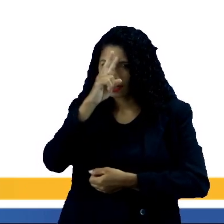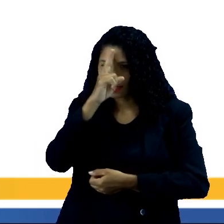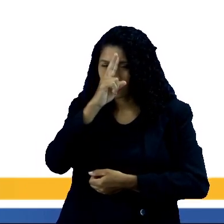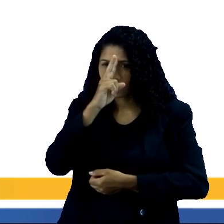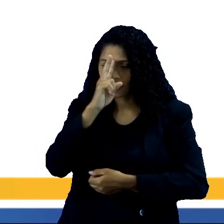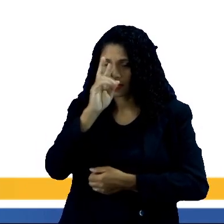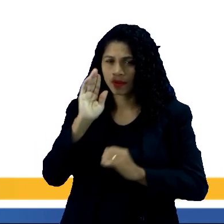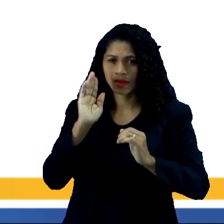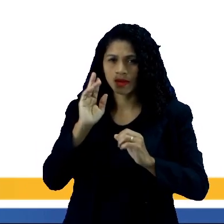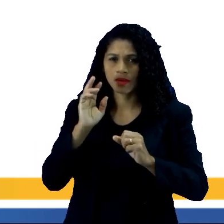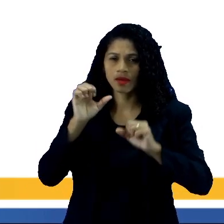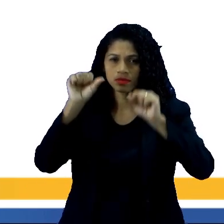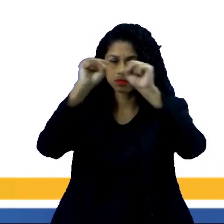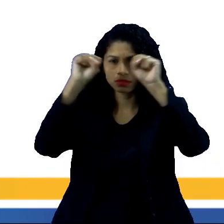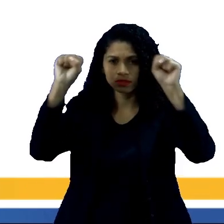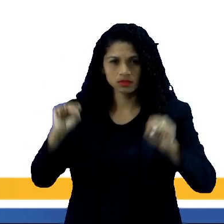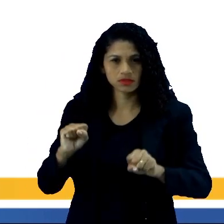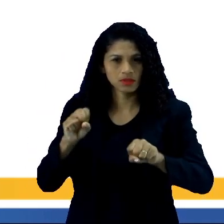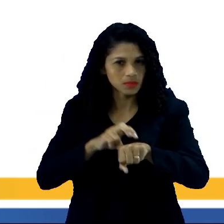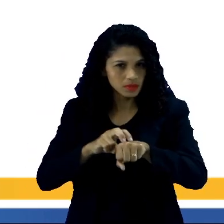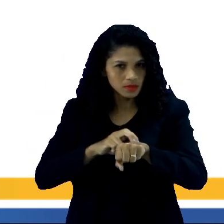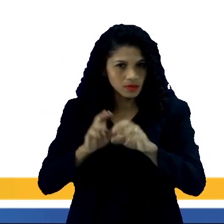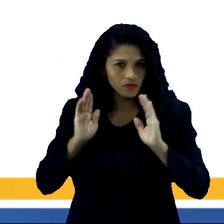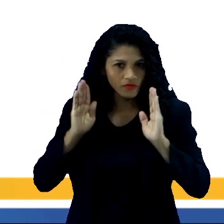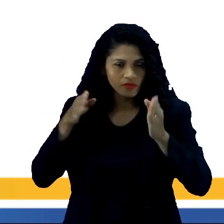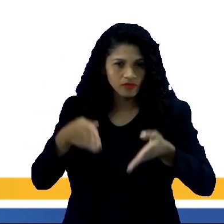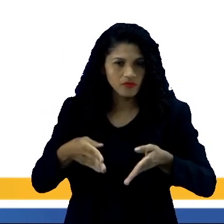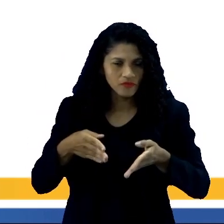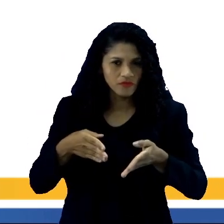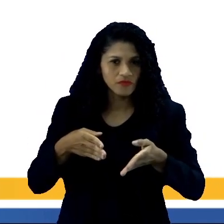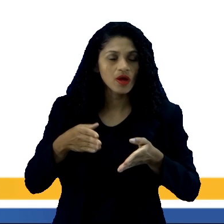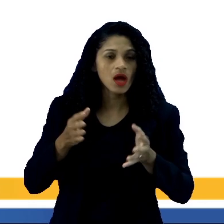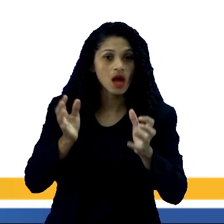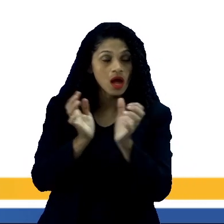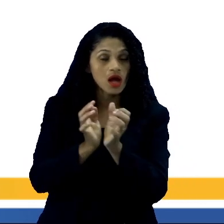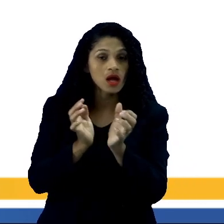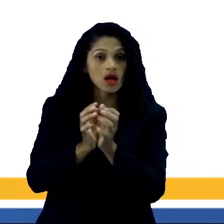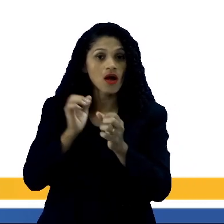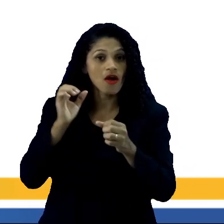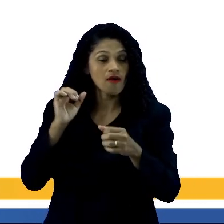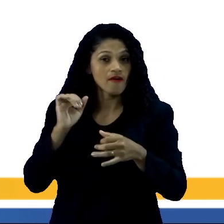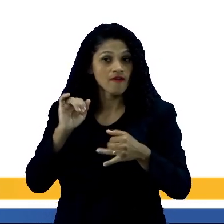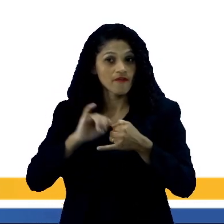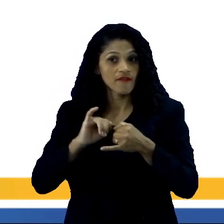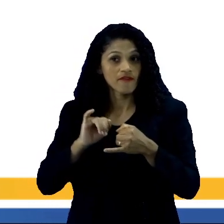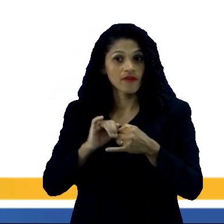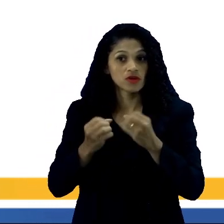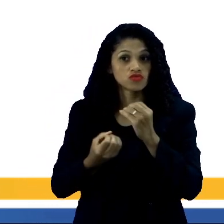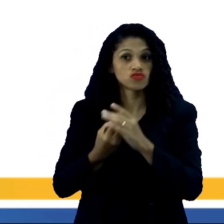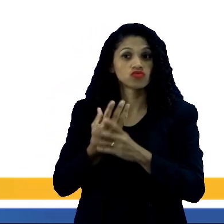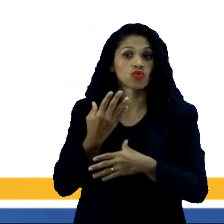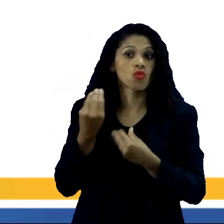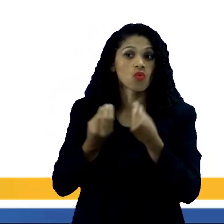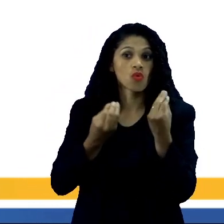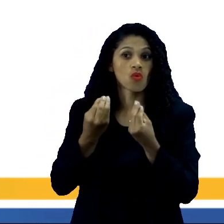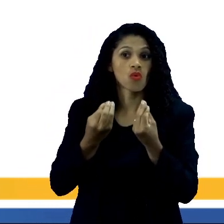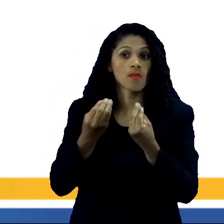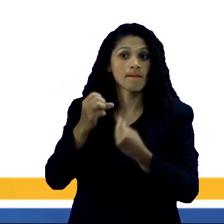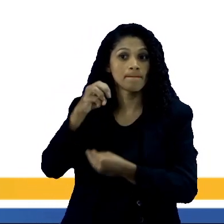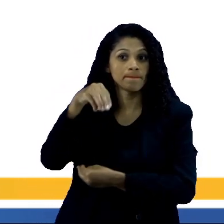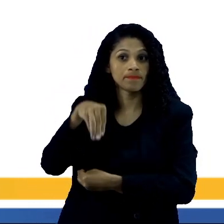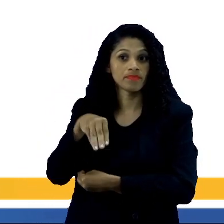nervoso central, ele é composto pela medula e o encéfalo, é a nossa diretoria geral, é a nossa gerência, que vai